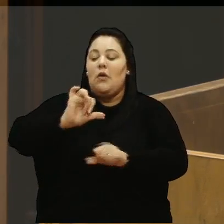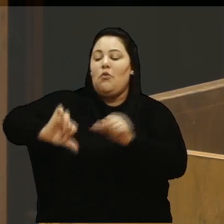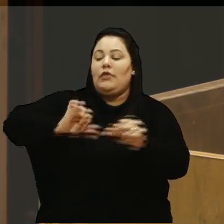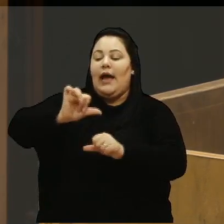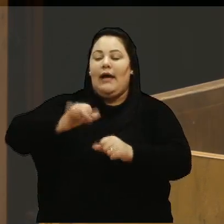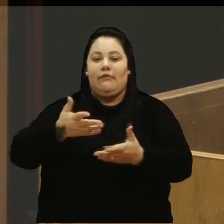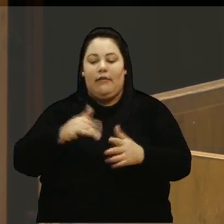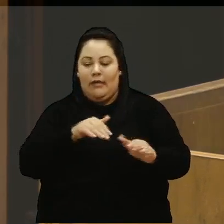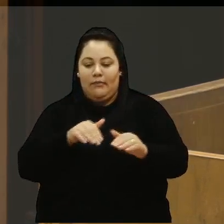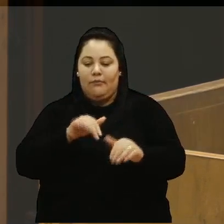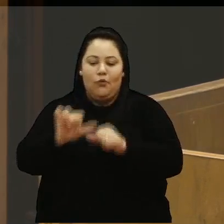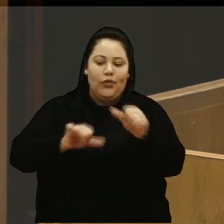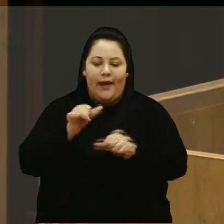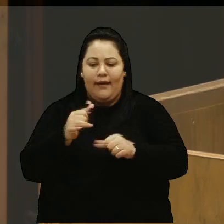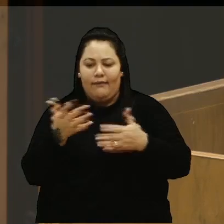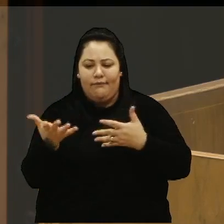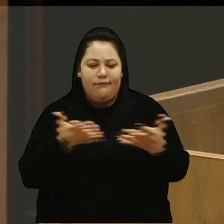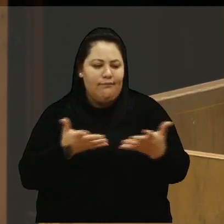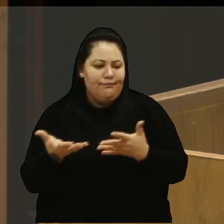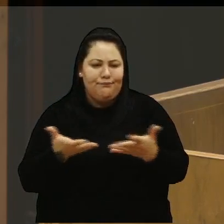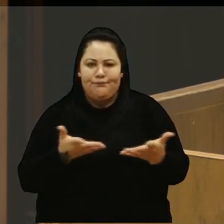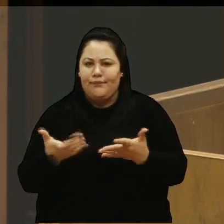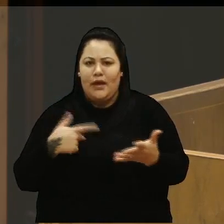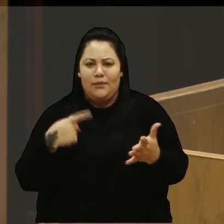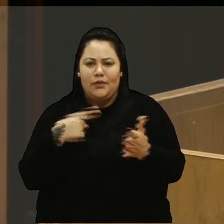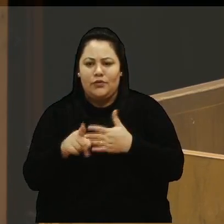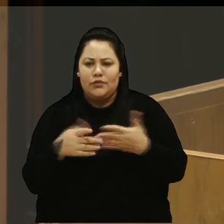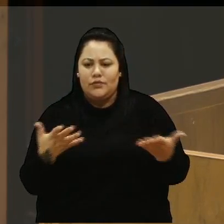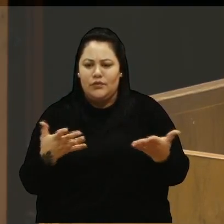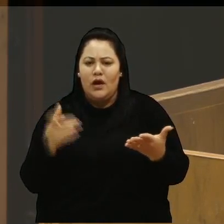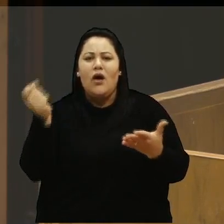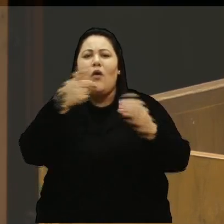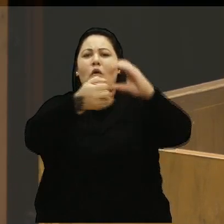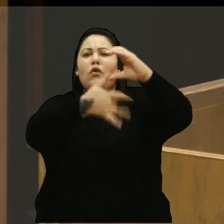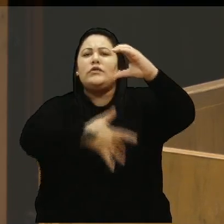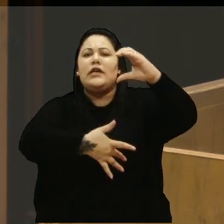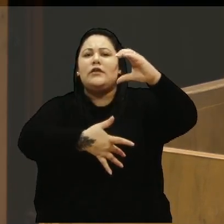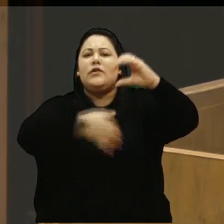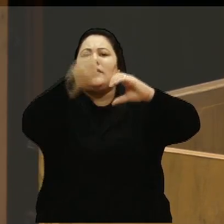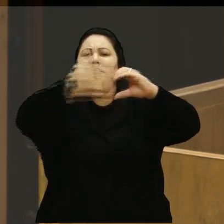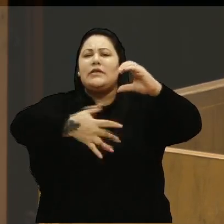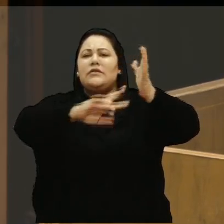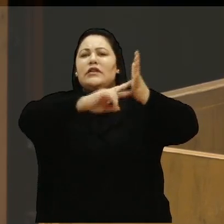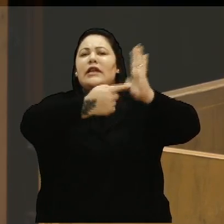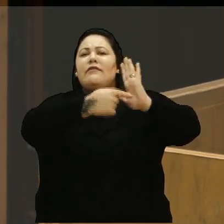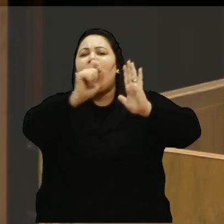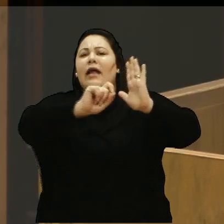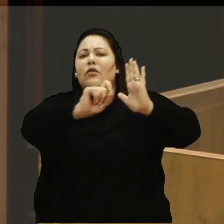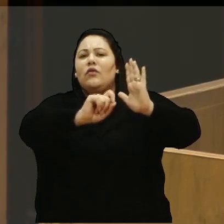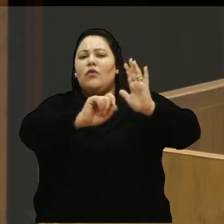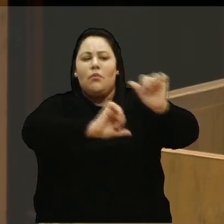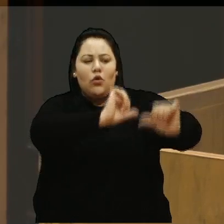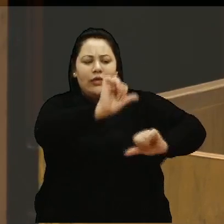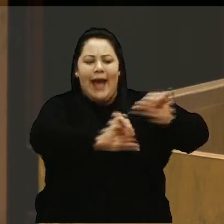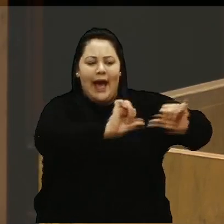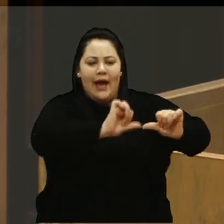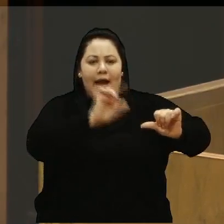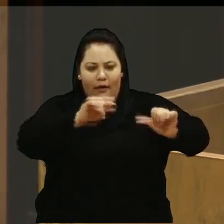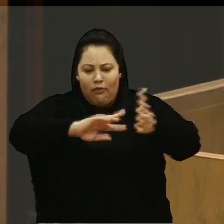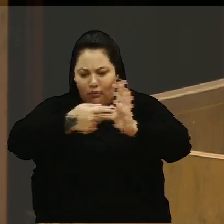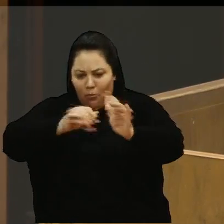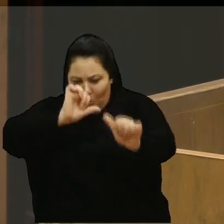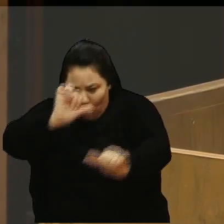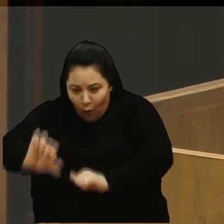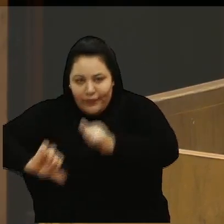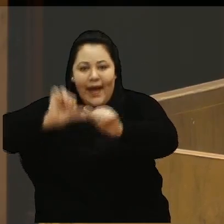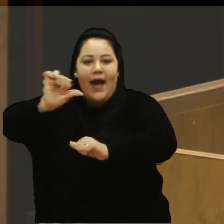mudar. Aí eu pergunto para você, qual é o conceito de modificação? Não é mudança? Como é que